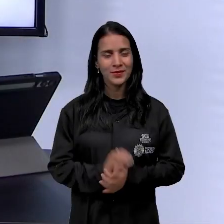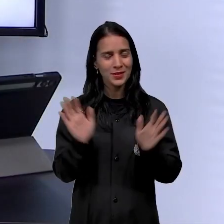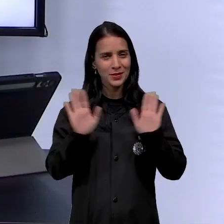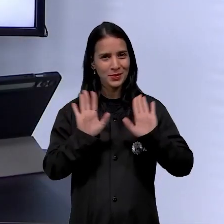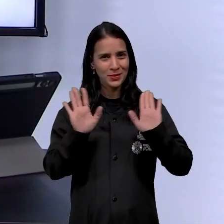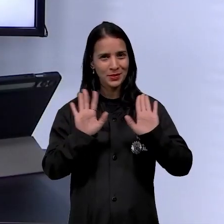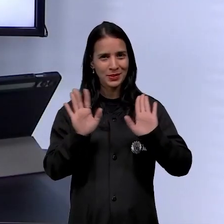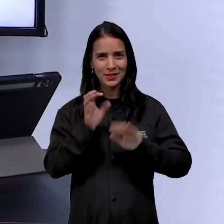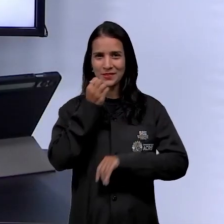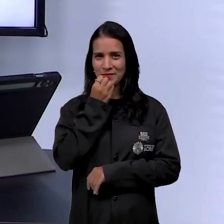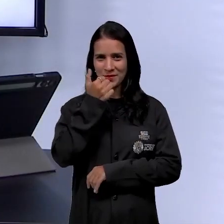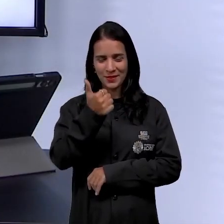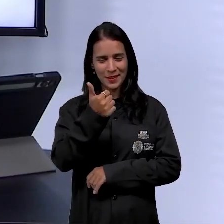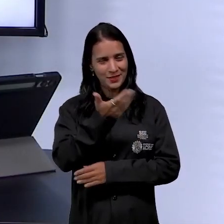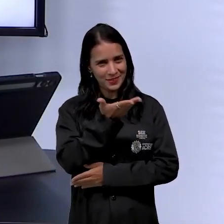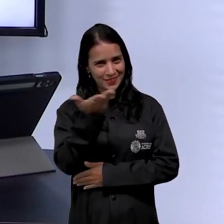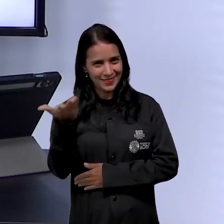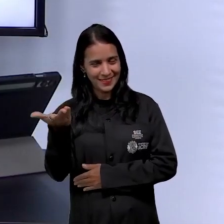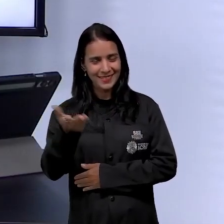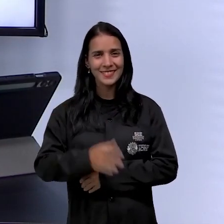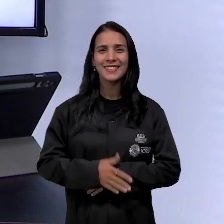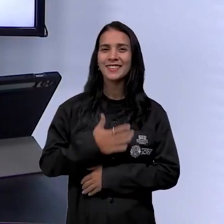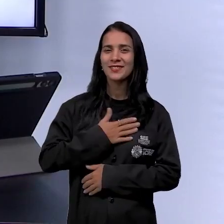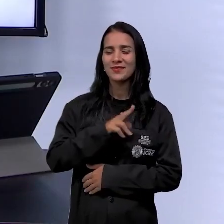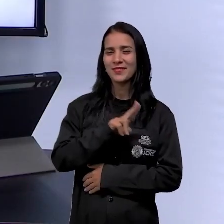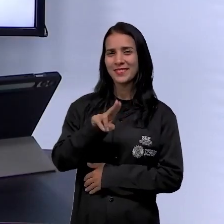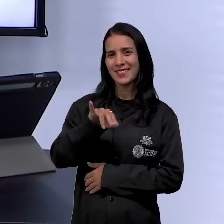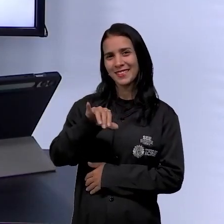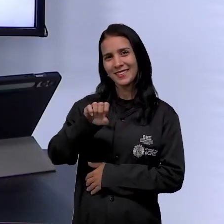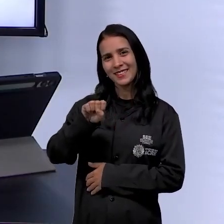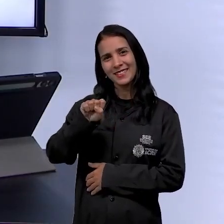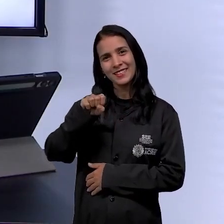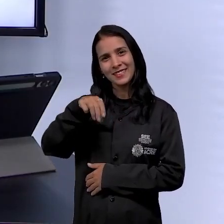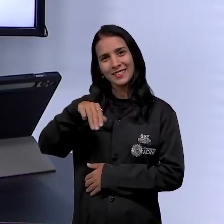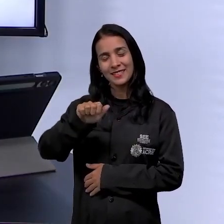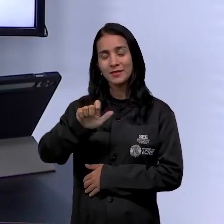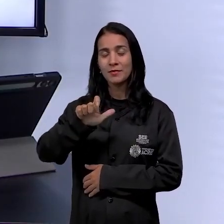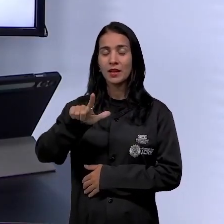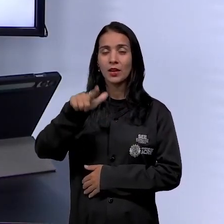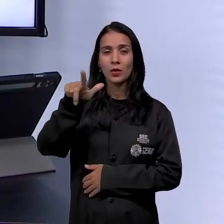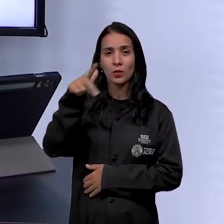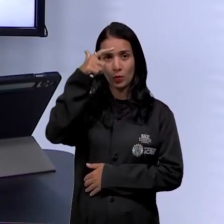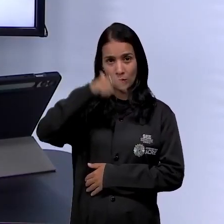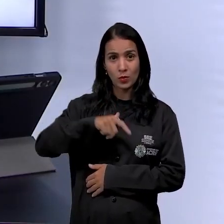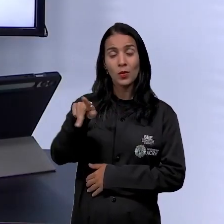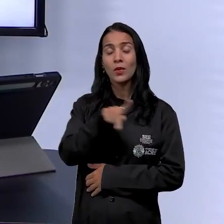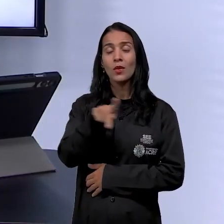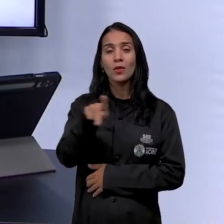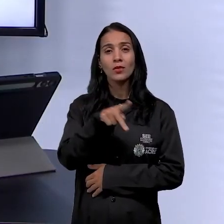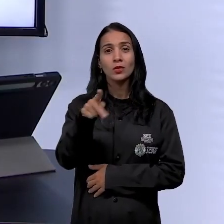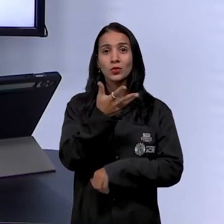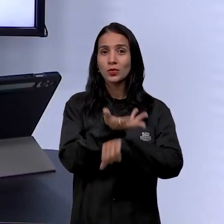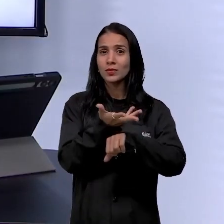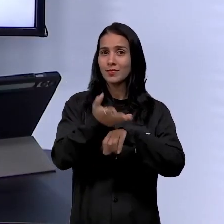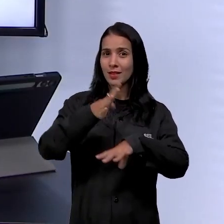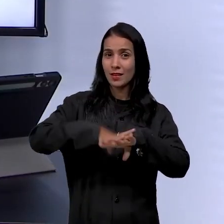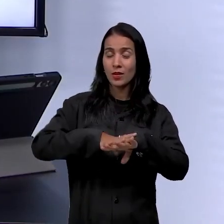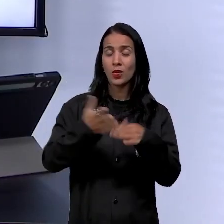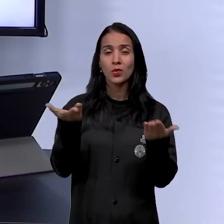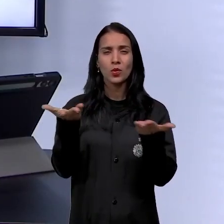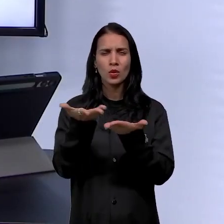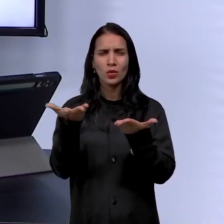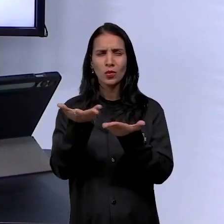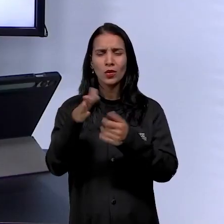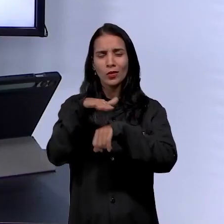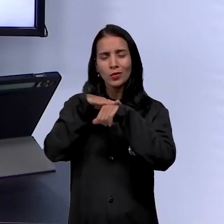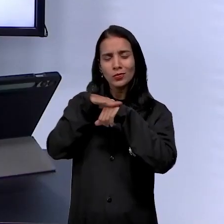Olá, tudo bem com vocês? O meu nome é Ismael Dourado, eu sou professor de matemática e nesta videoaula nós iremos